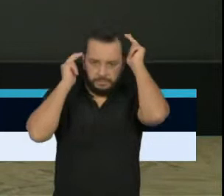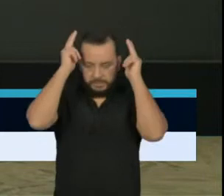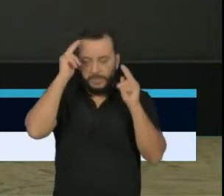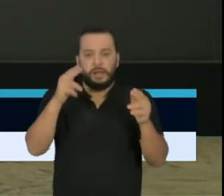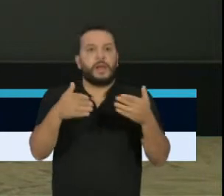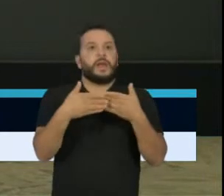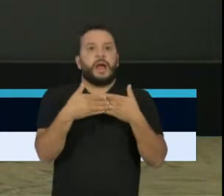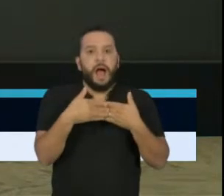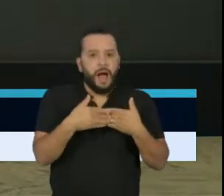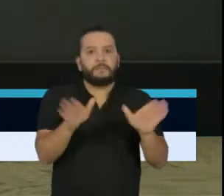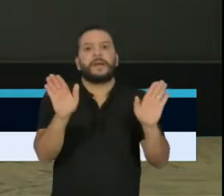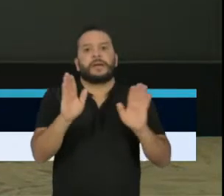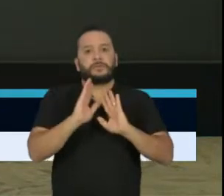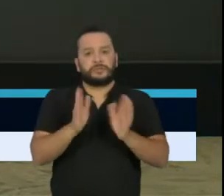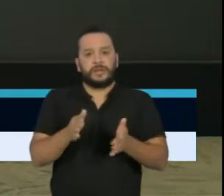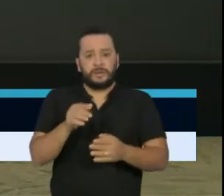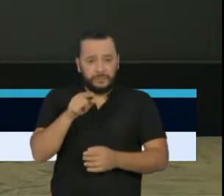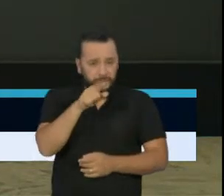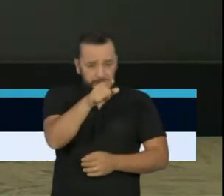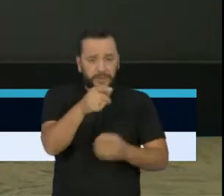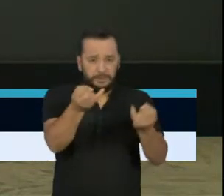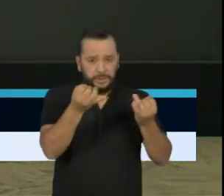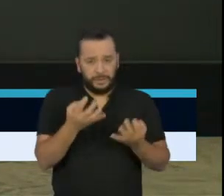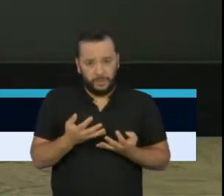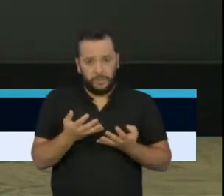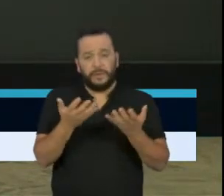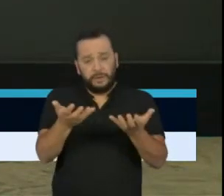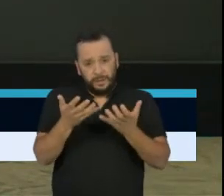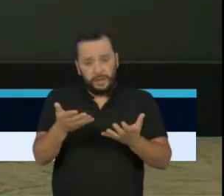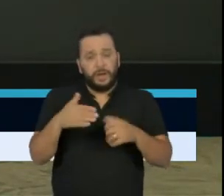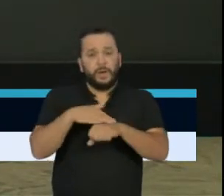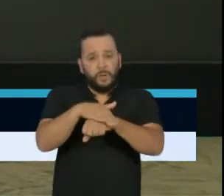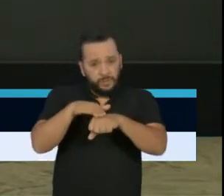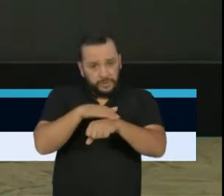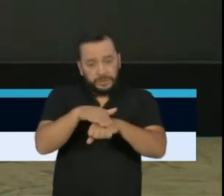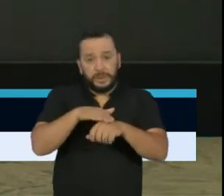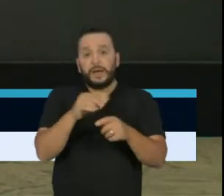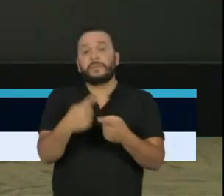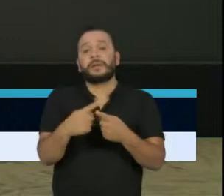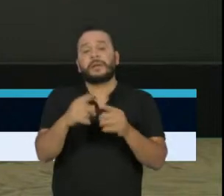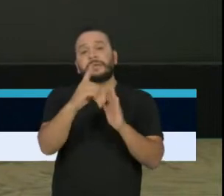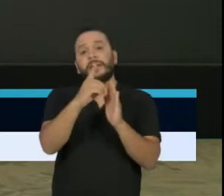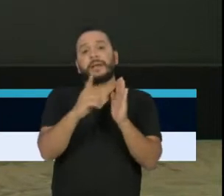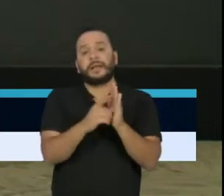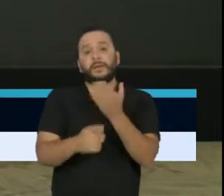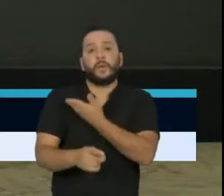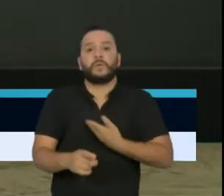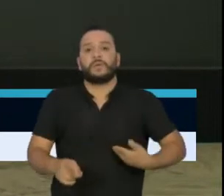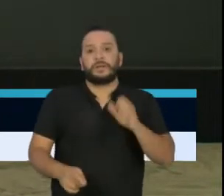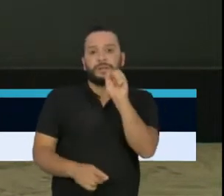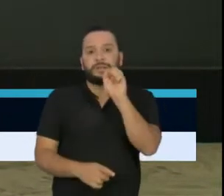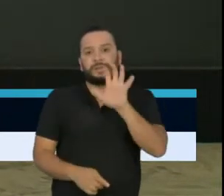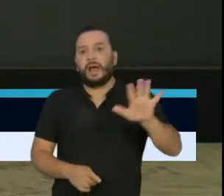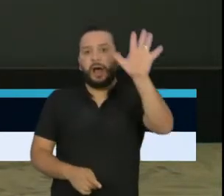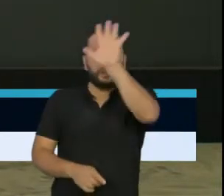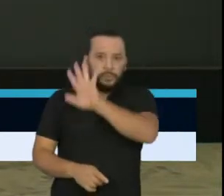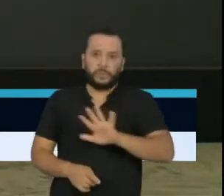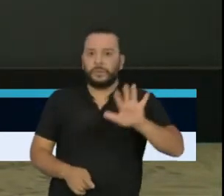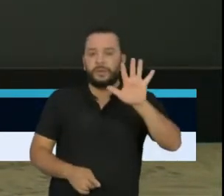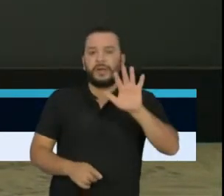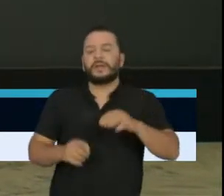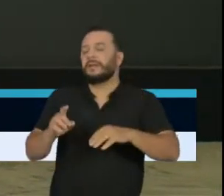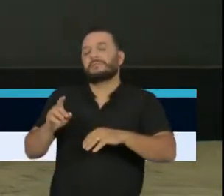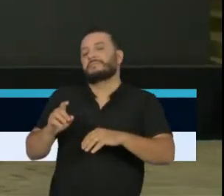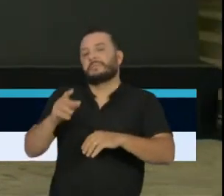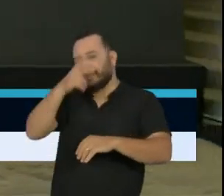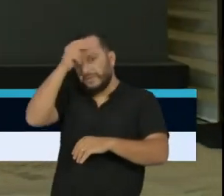que está tentando conversar com os prefeitos, que o decreto do governo é válido para todo o estado, mas eu queria que o senhor falasse especificamente